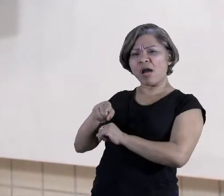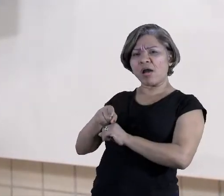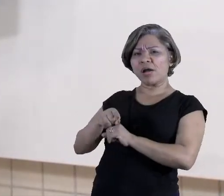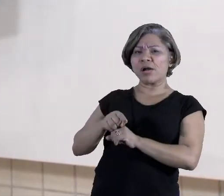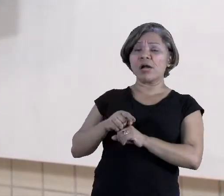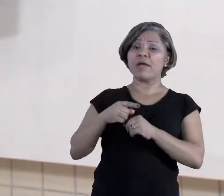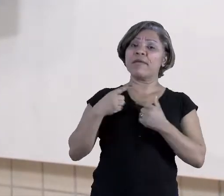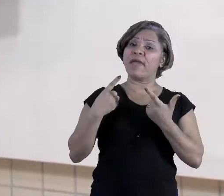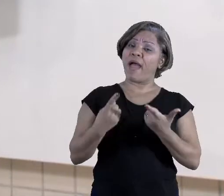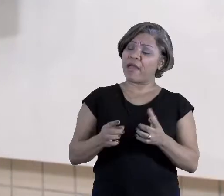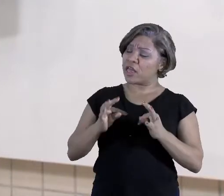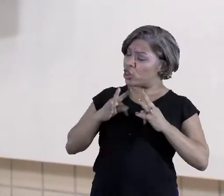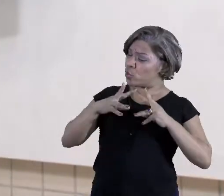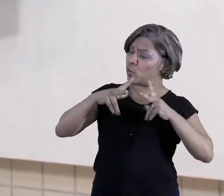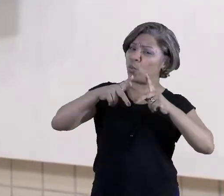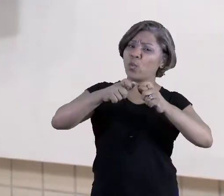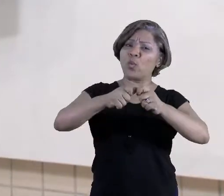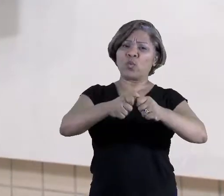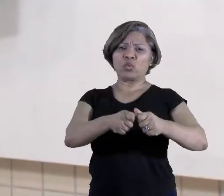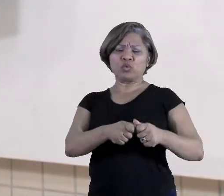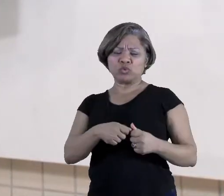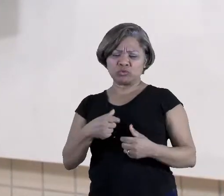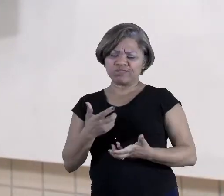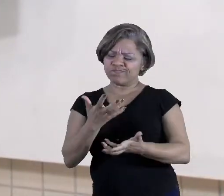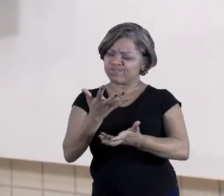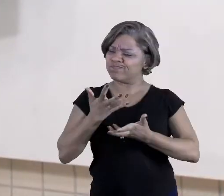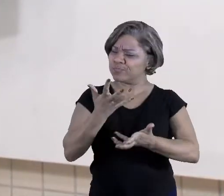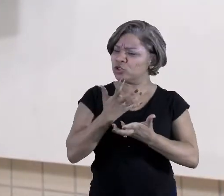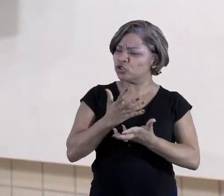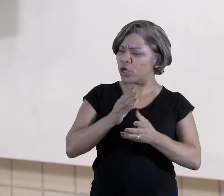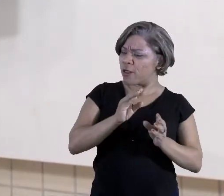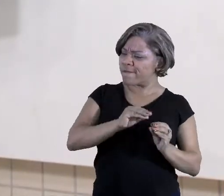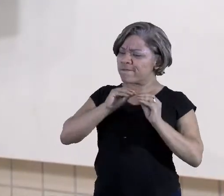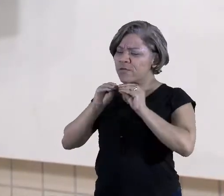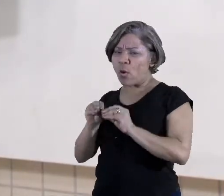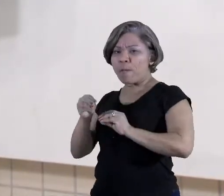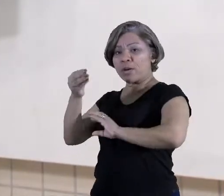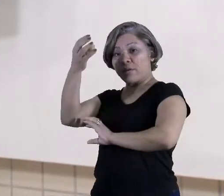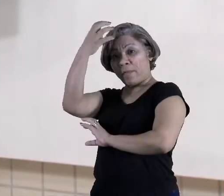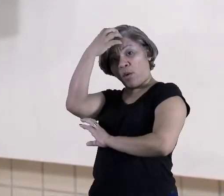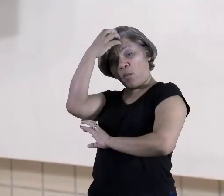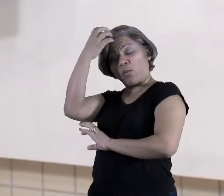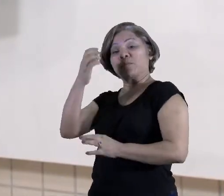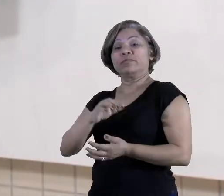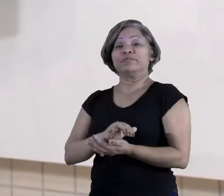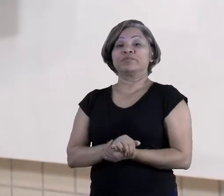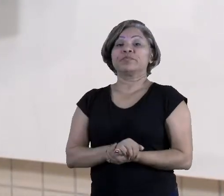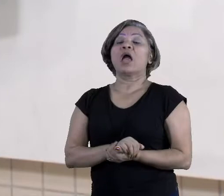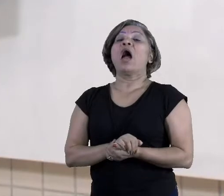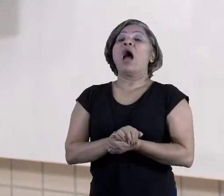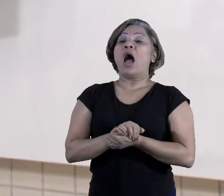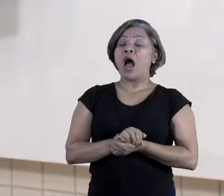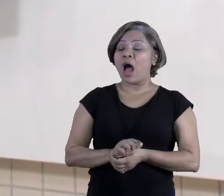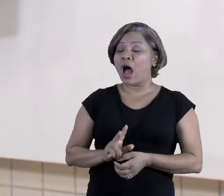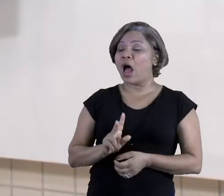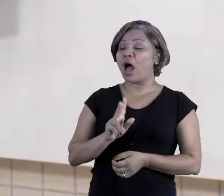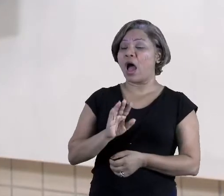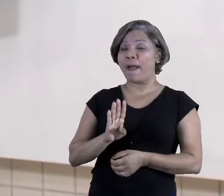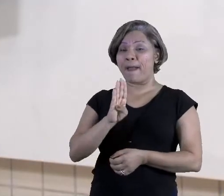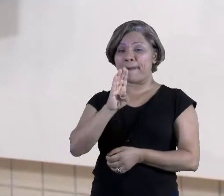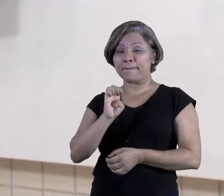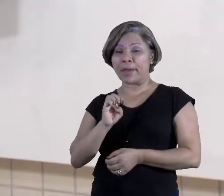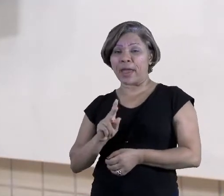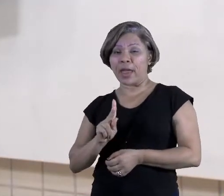seus ideais, o que eles defendiam para a coroa. E o Thomas Beckman ele é convidado a ir até